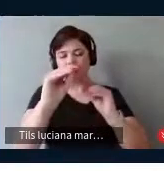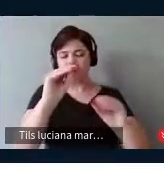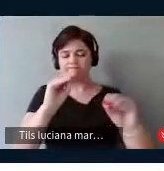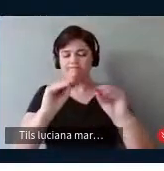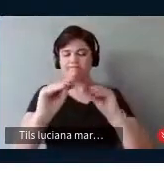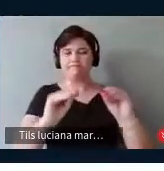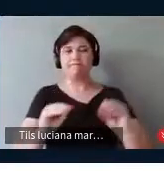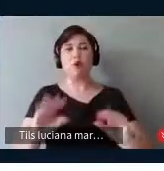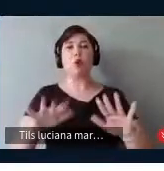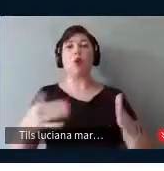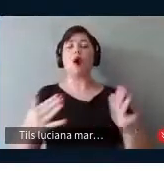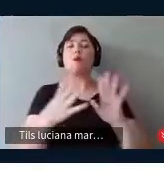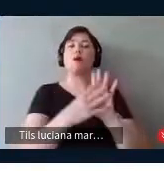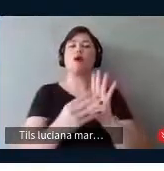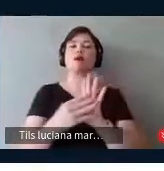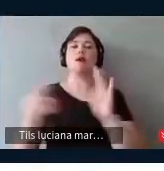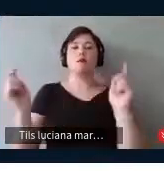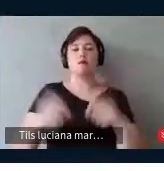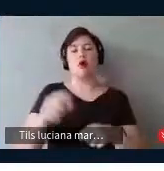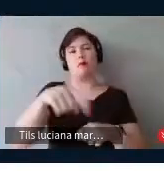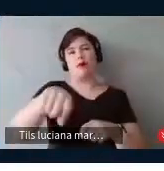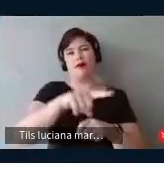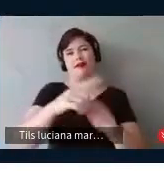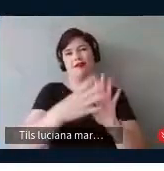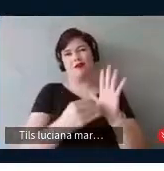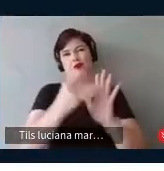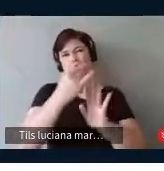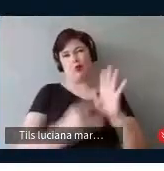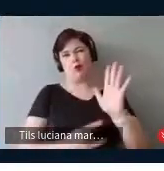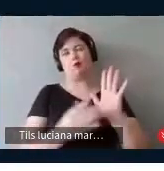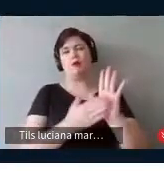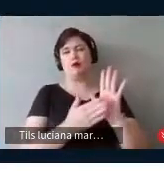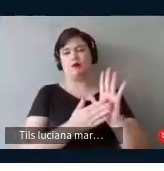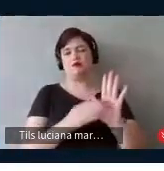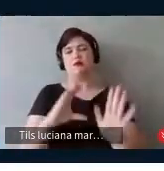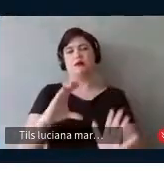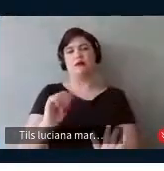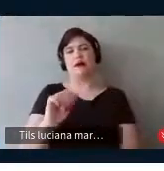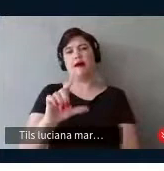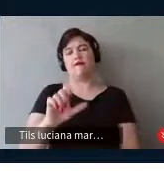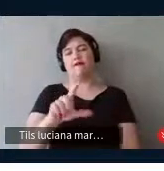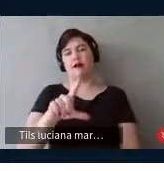competência, baseando-se nisso no modelo proposto por Patrícia Cavallo.